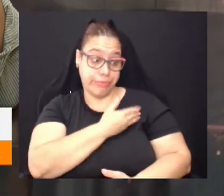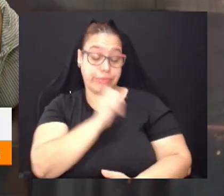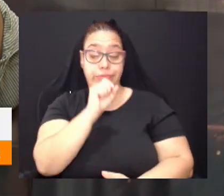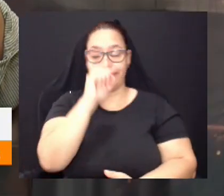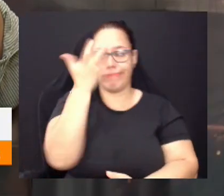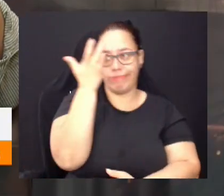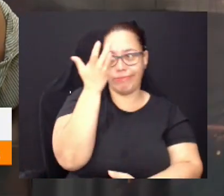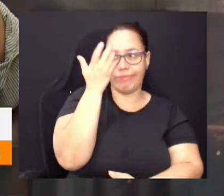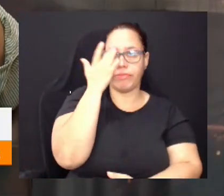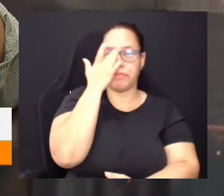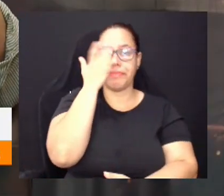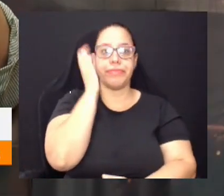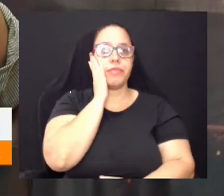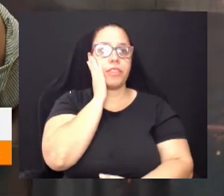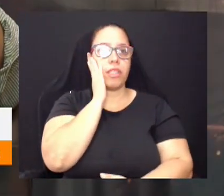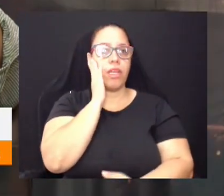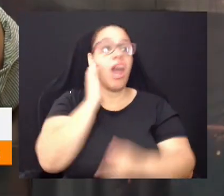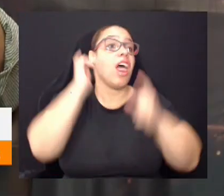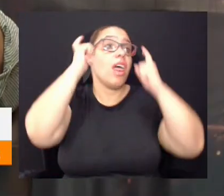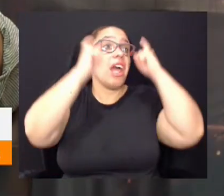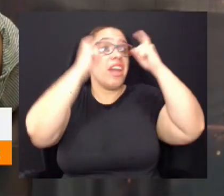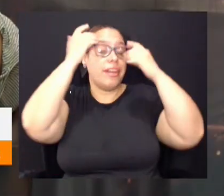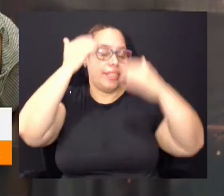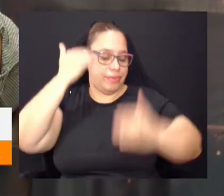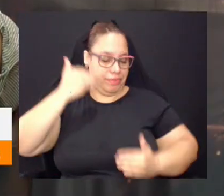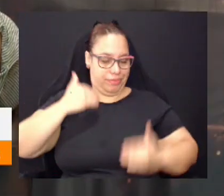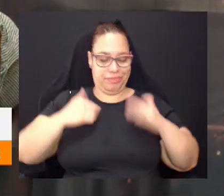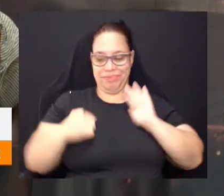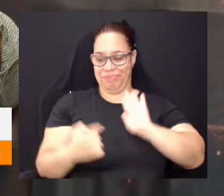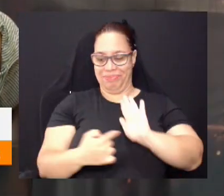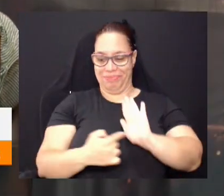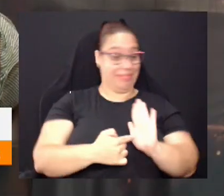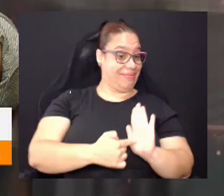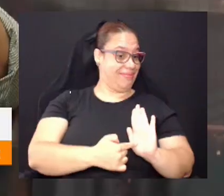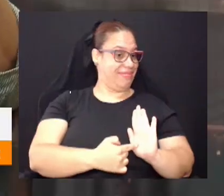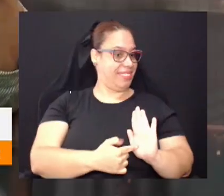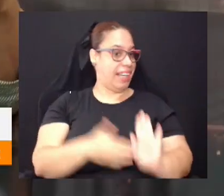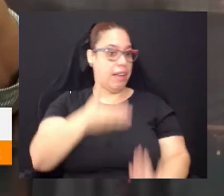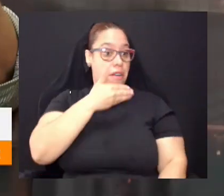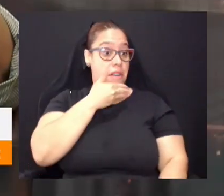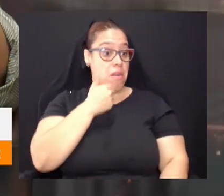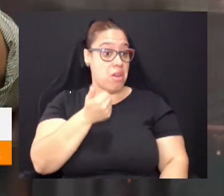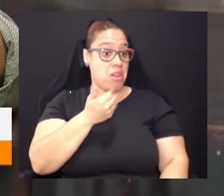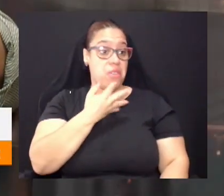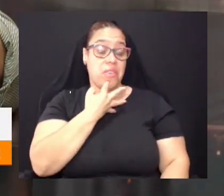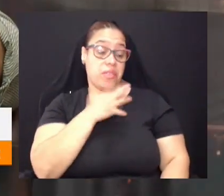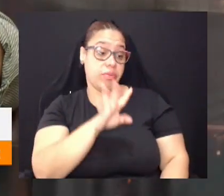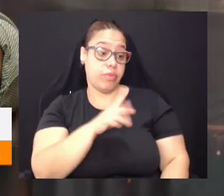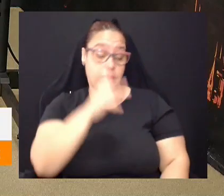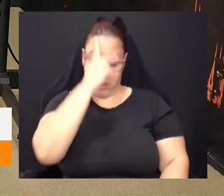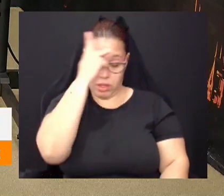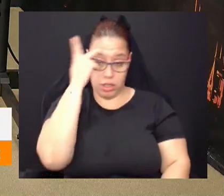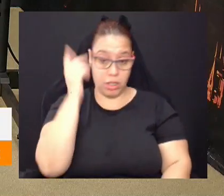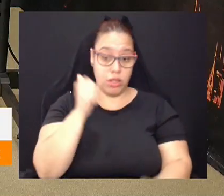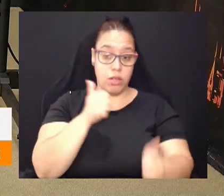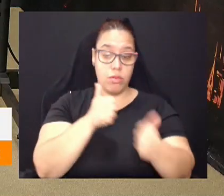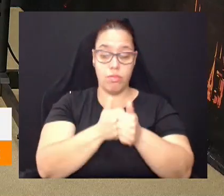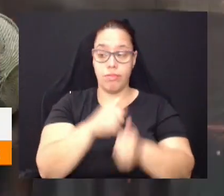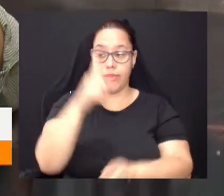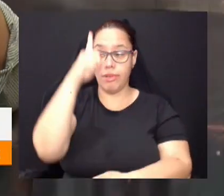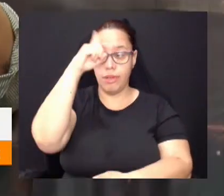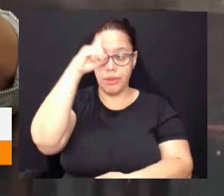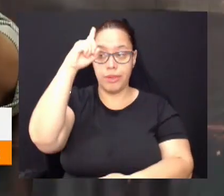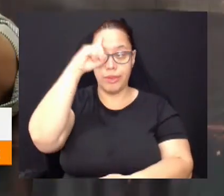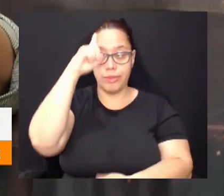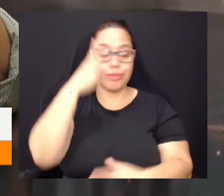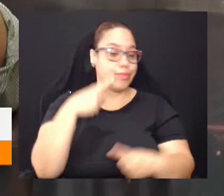tão preocupado com a imagem que às vezes a gente acaba tratando melhor um desconhecido do que a pessoa que está no dia a dia com você. Porque você se